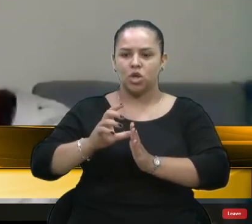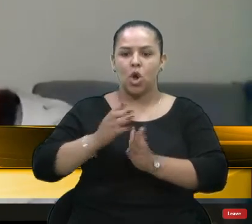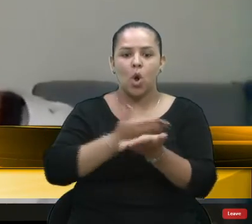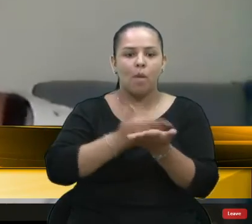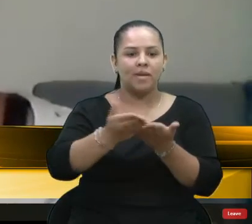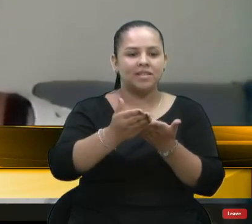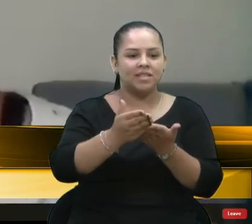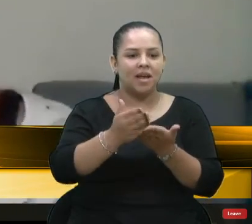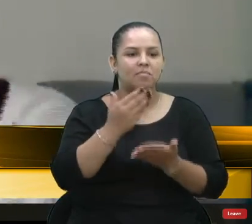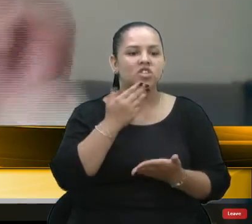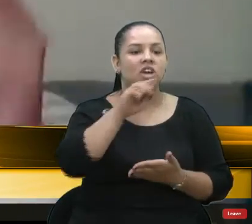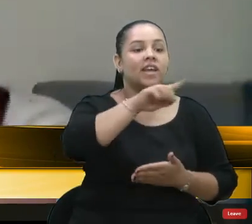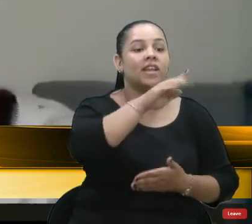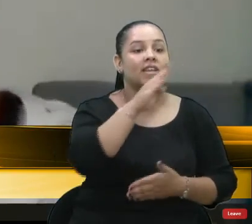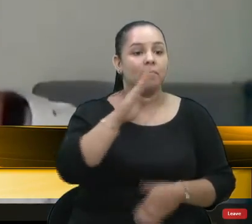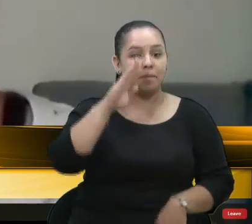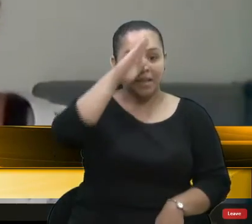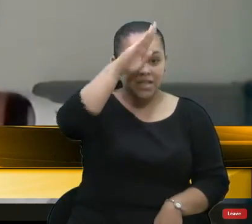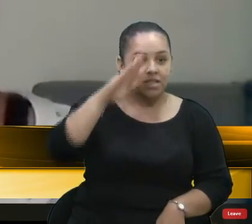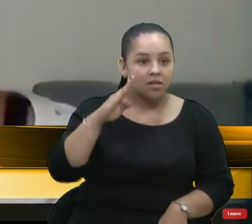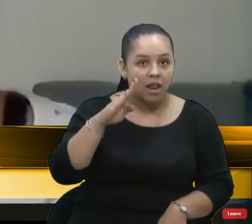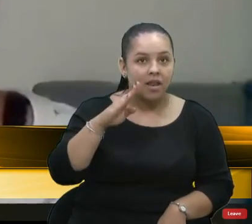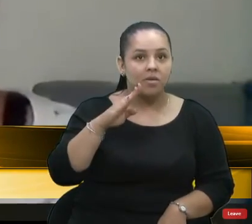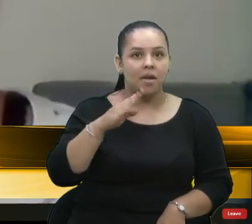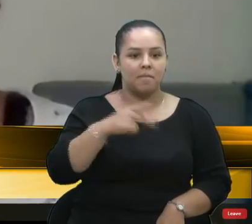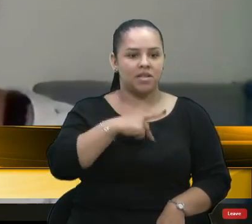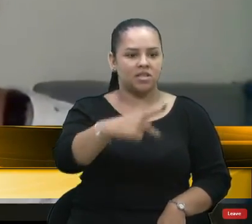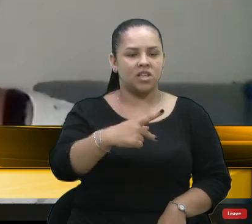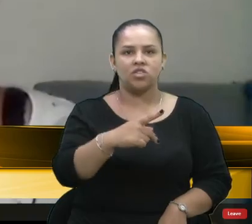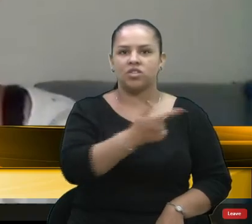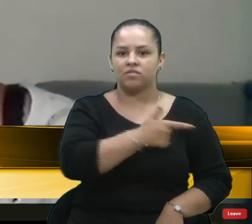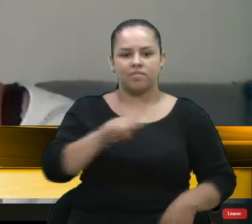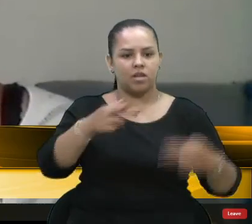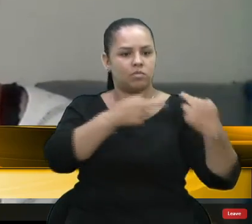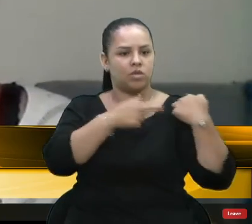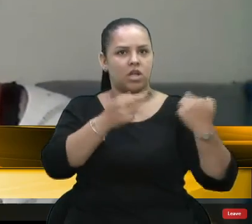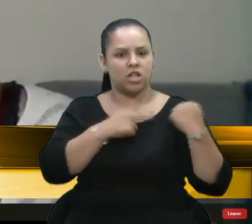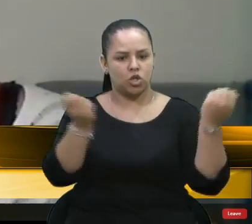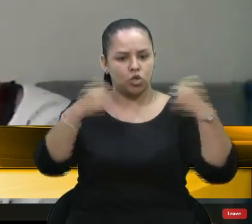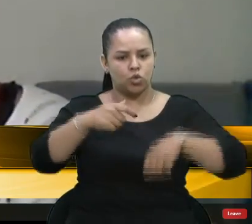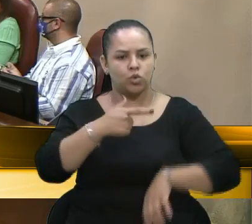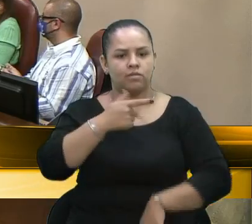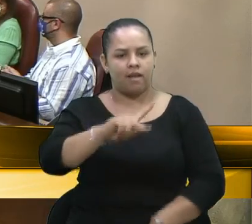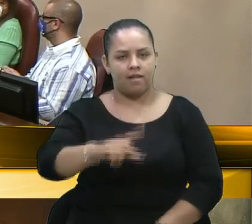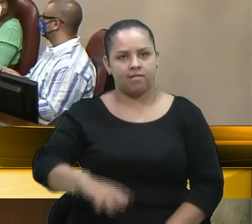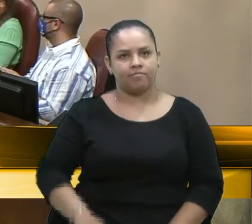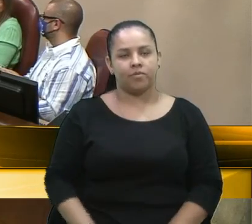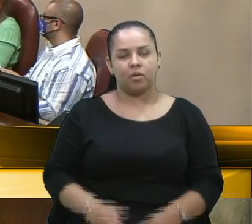presidência da República que pare de ser tão irresponsável com as suas atitudes. Muito obrigada.